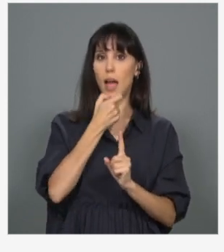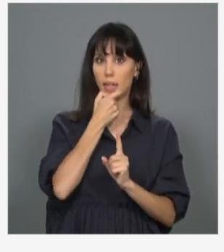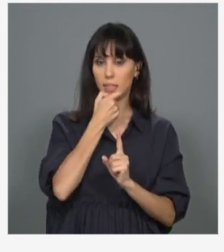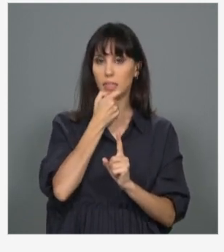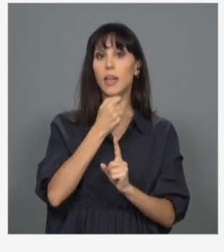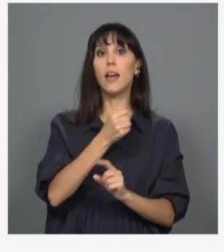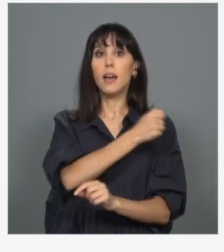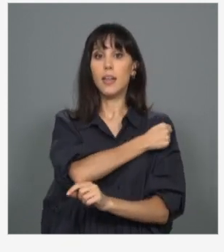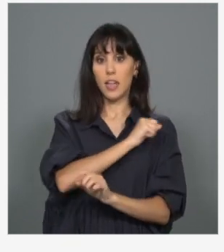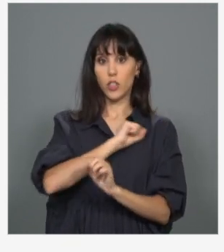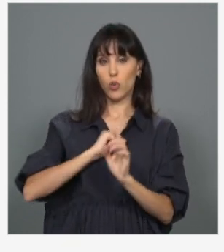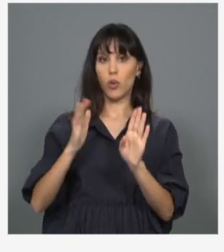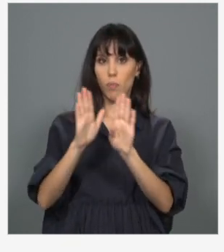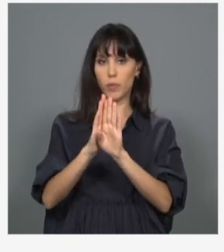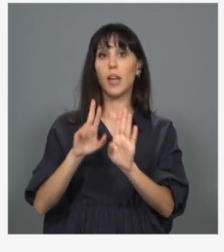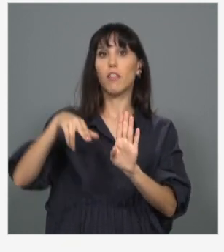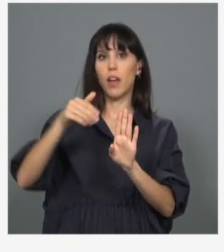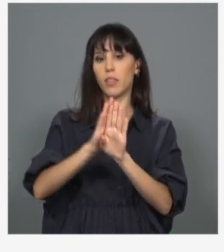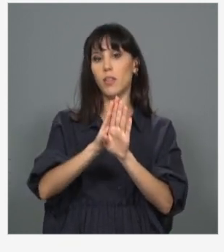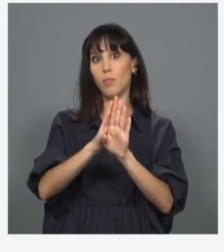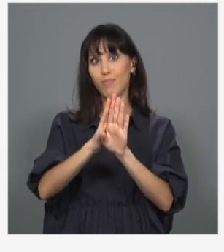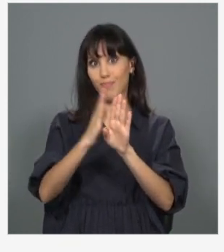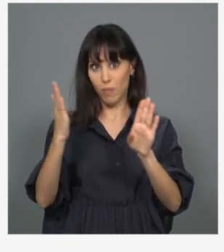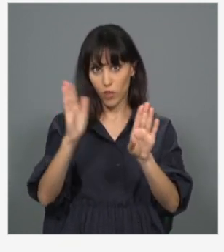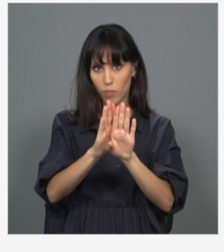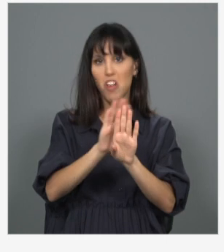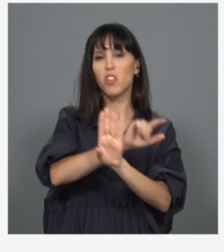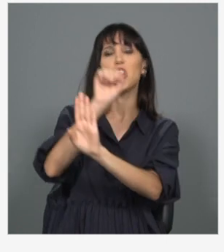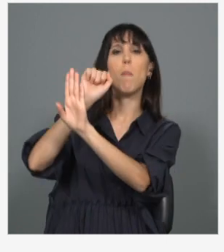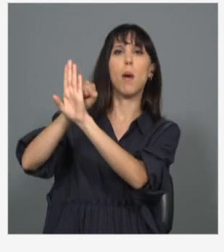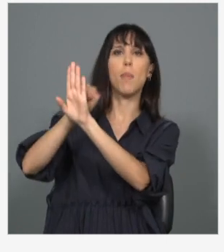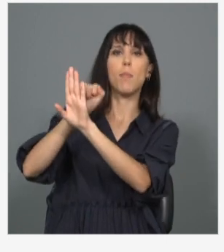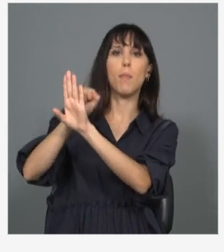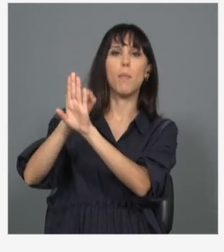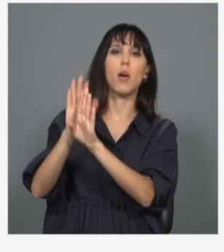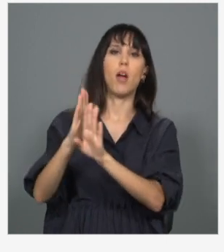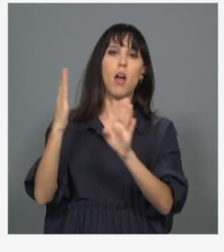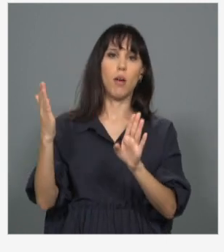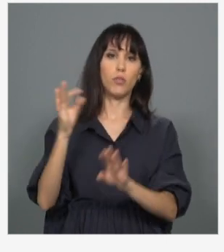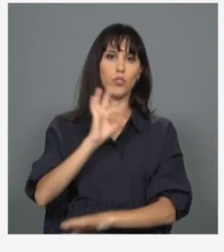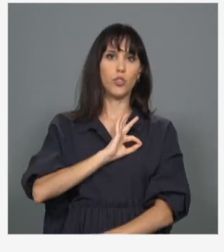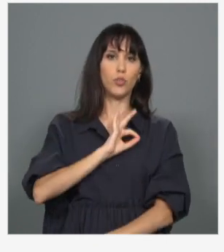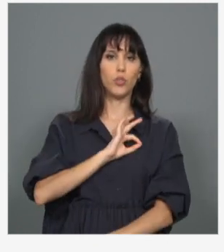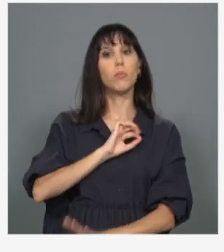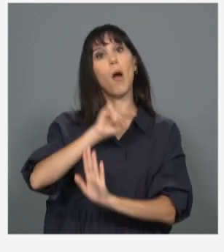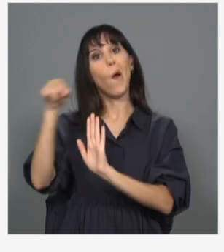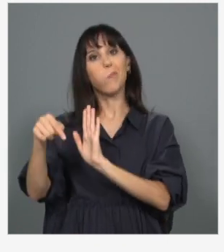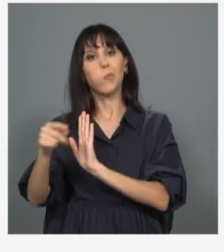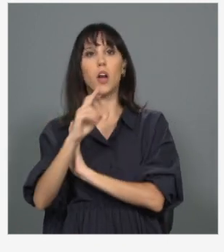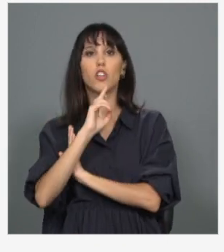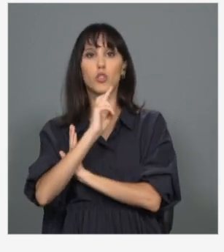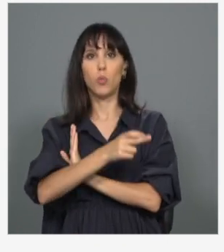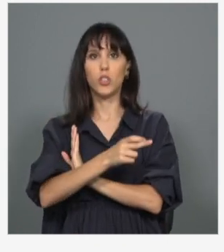a porta, vós ficareis fora e batereis à porta, dizendo: Abre-nos, Senhor. Mas ele responder-vos-á: